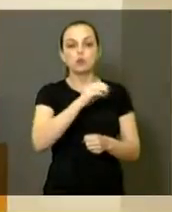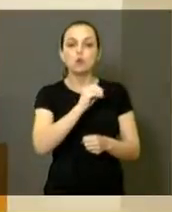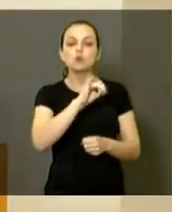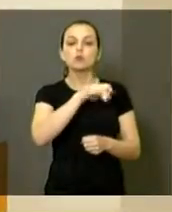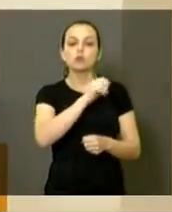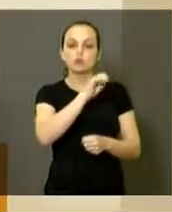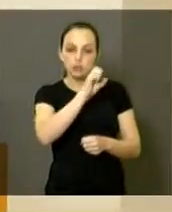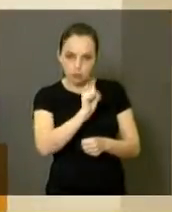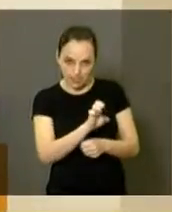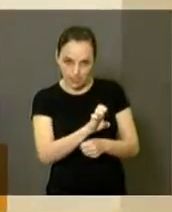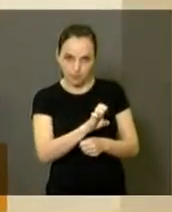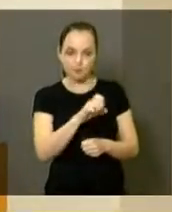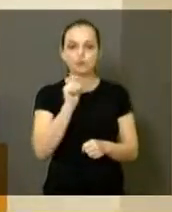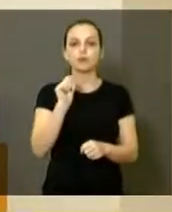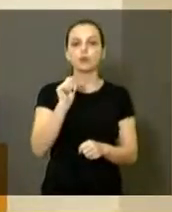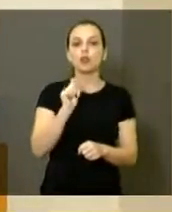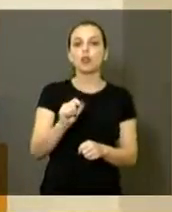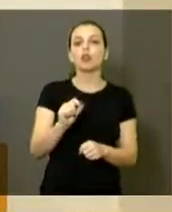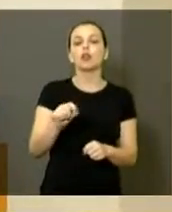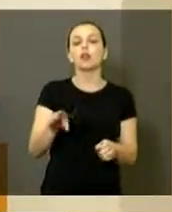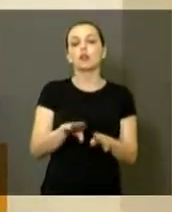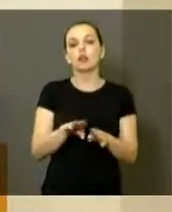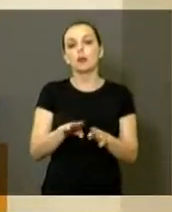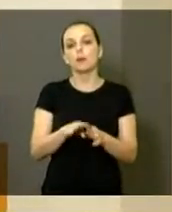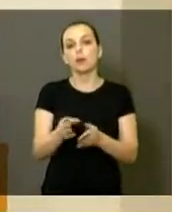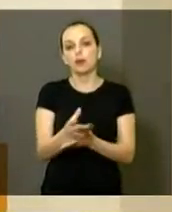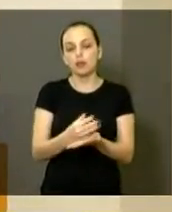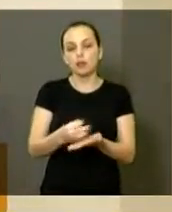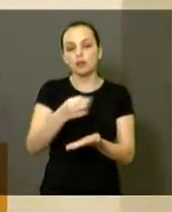R$ 711.896.000. Na Farmácia Popular, aqui no Sereste, no valor de